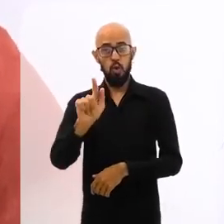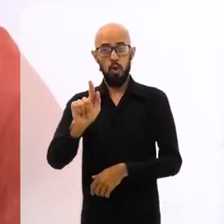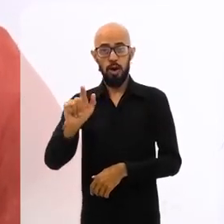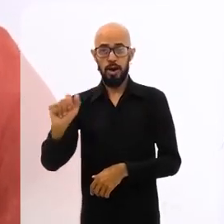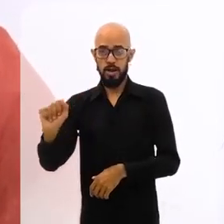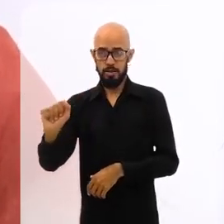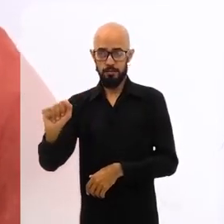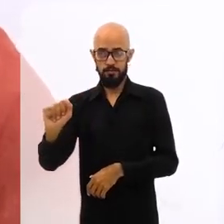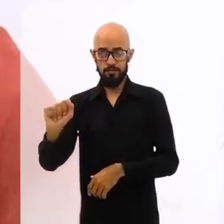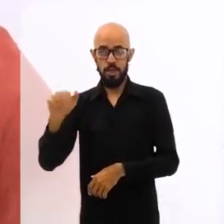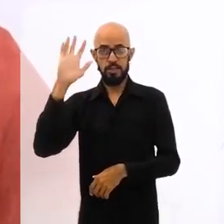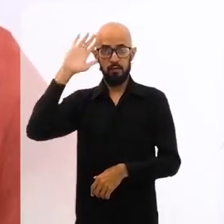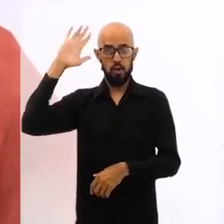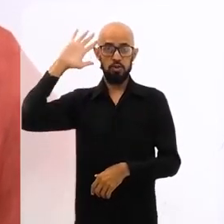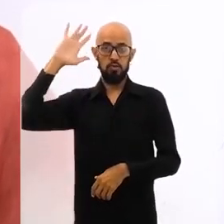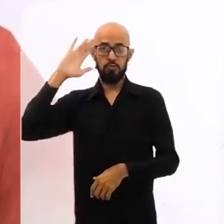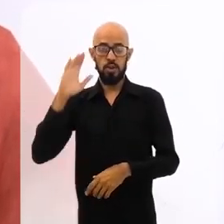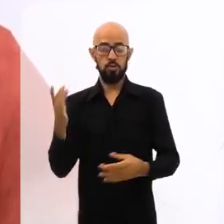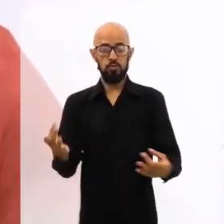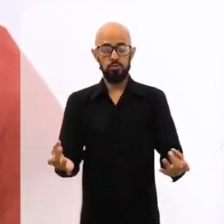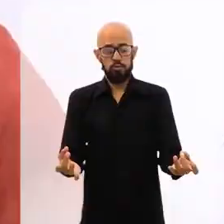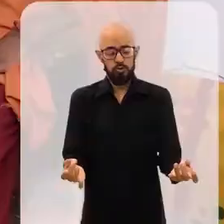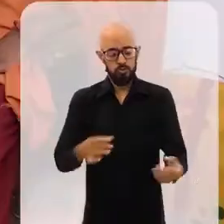do budismo, ela transformou a minha vida.